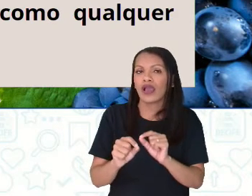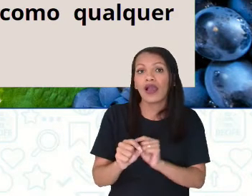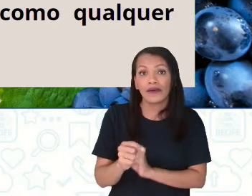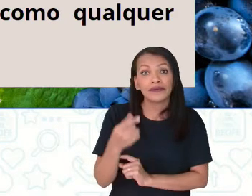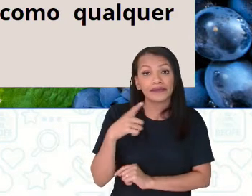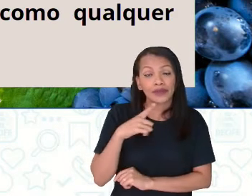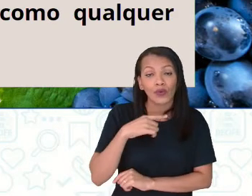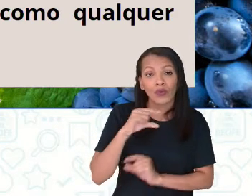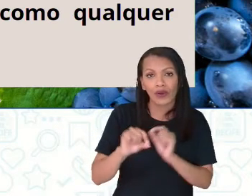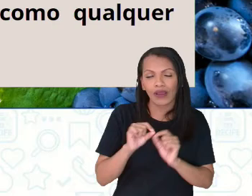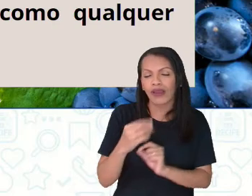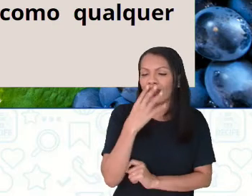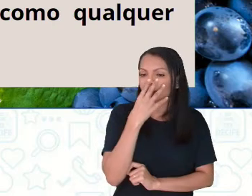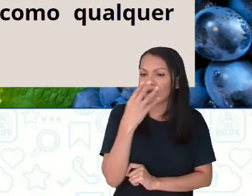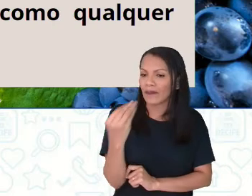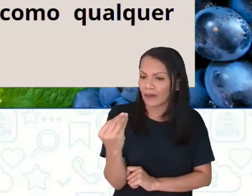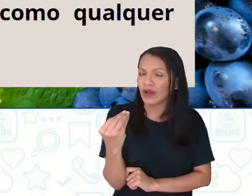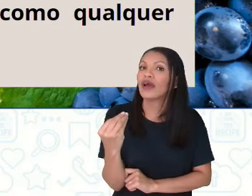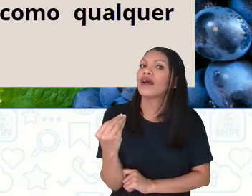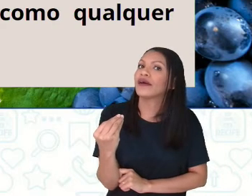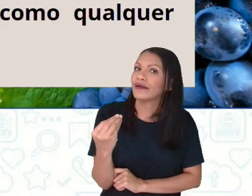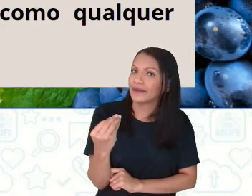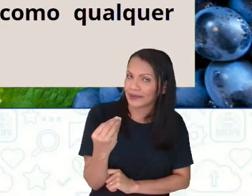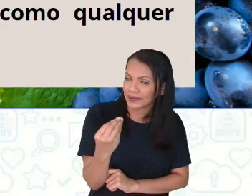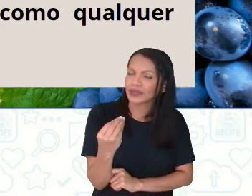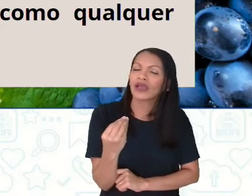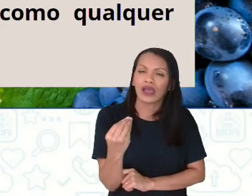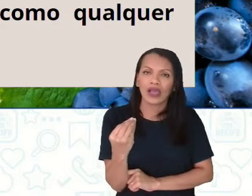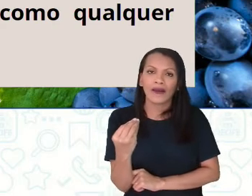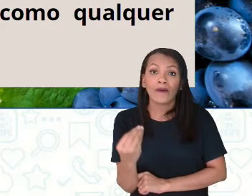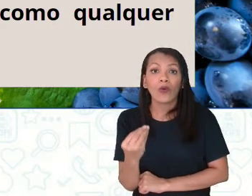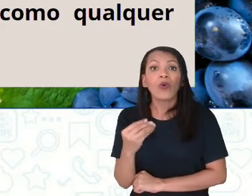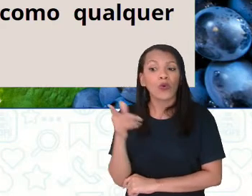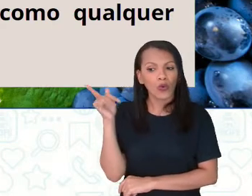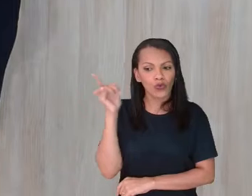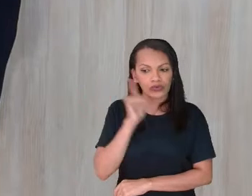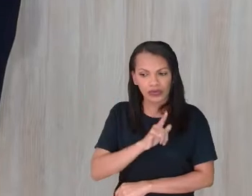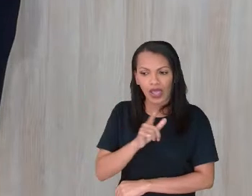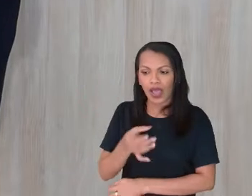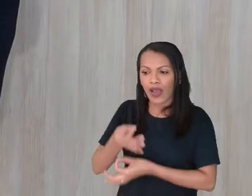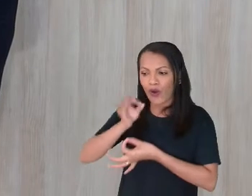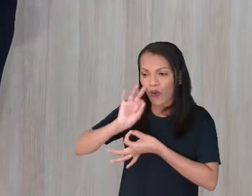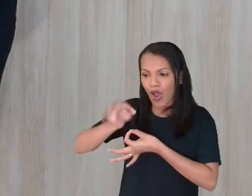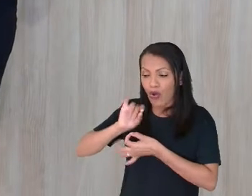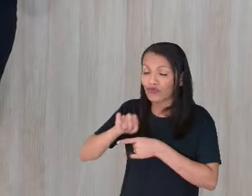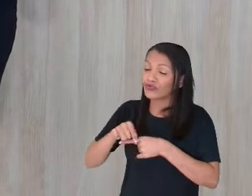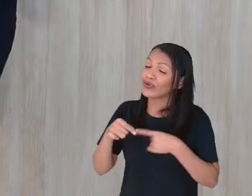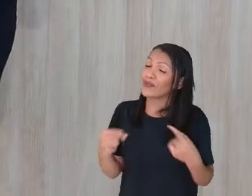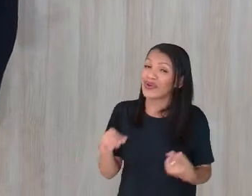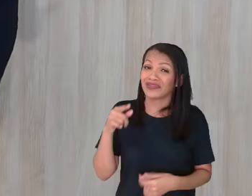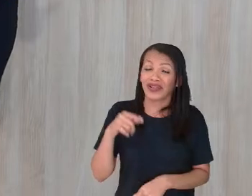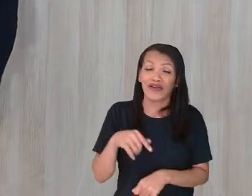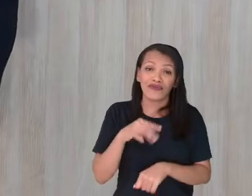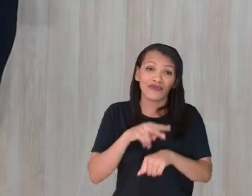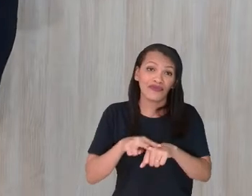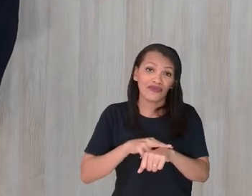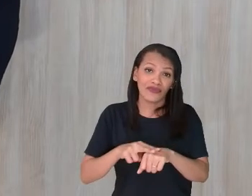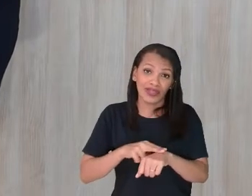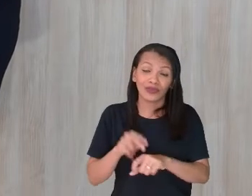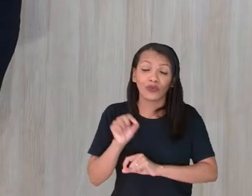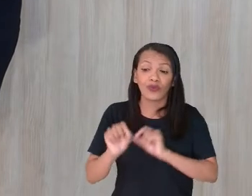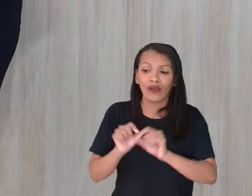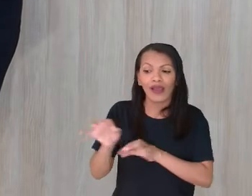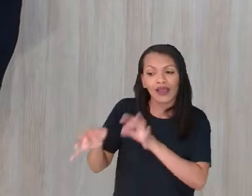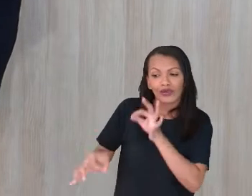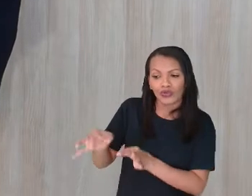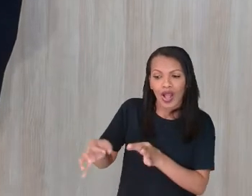Então o desdém, na verdade, era até verídico, né? As uvas estavam realmente verdes. E aí a moral que ele traz do julgamento,